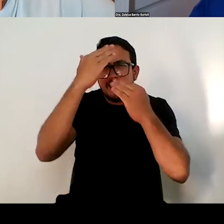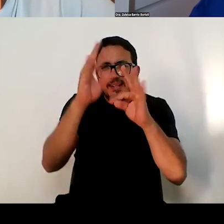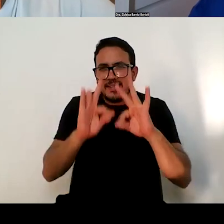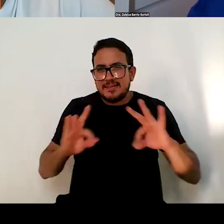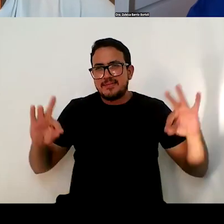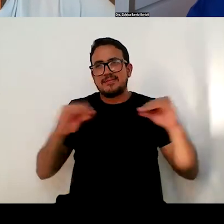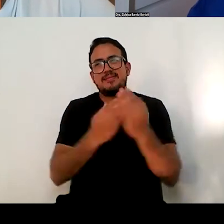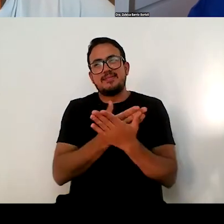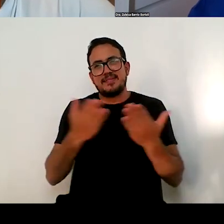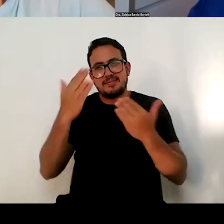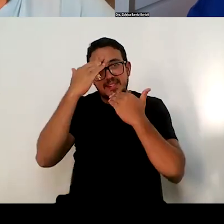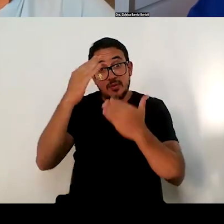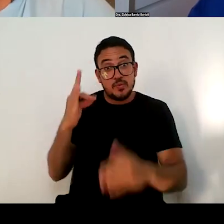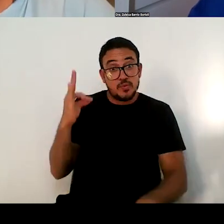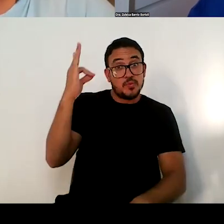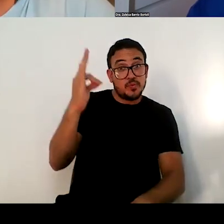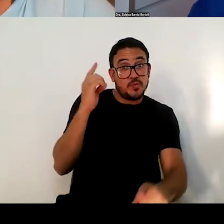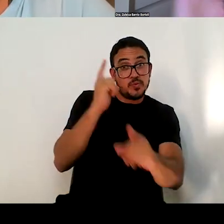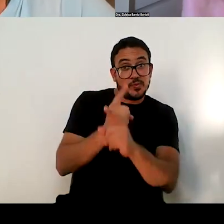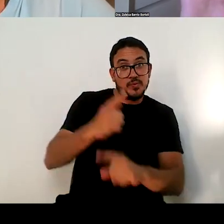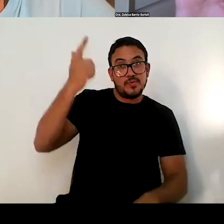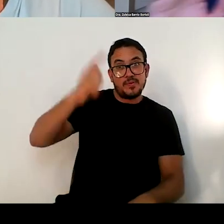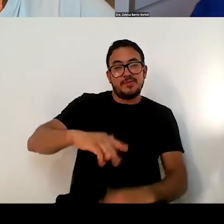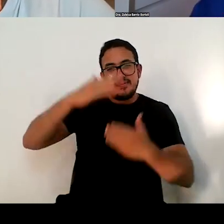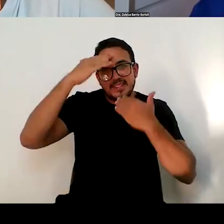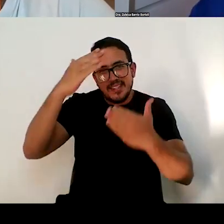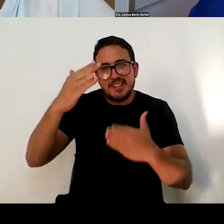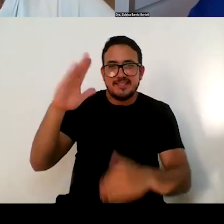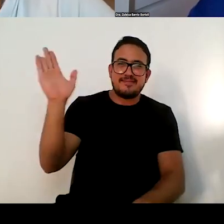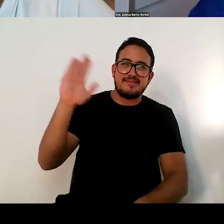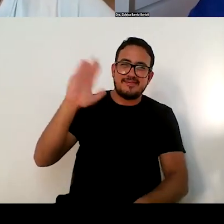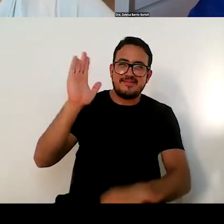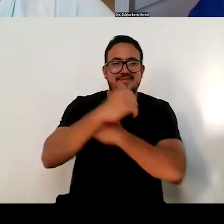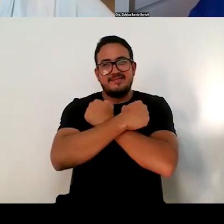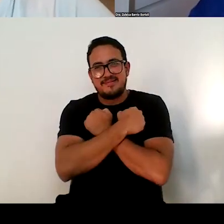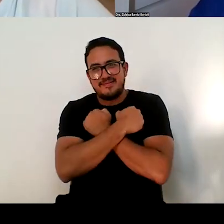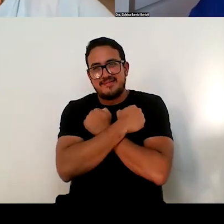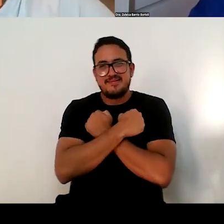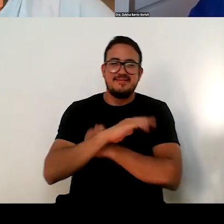e Eu que até a agradeço. próxima. Um Tchau, tchau. abraço. Até Um mais. Tchau, abraço, tchau. gente. Tchau, tchau.